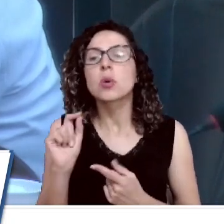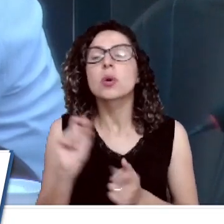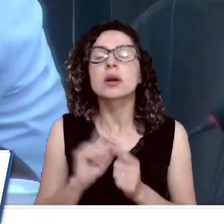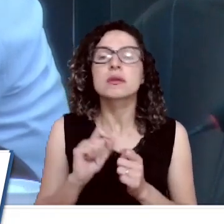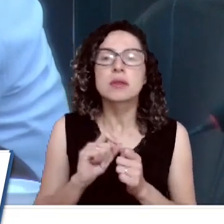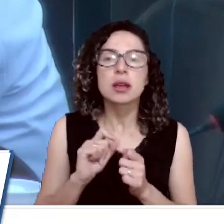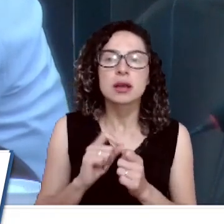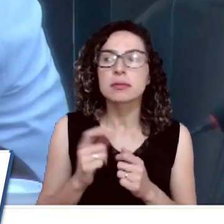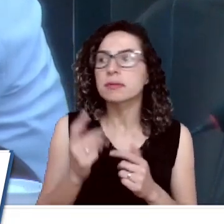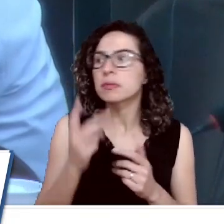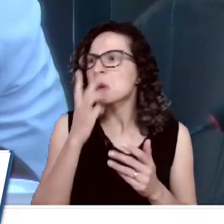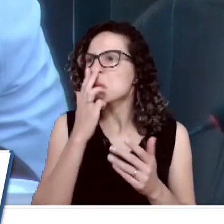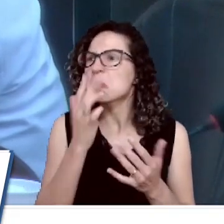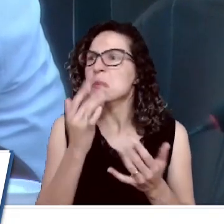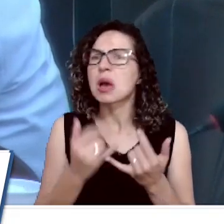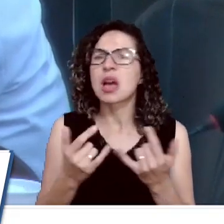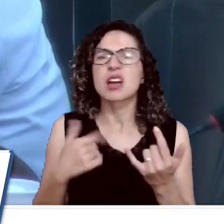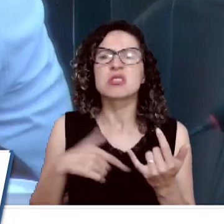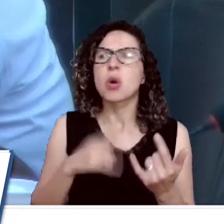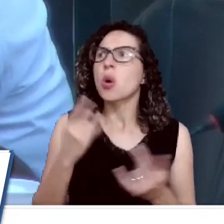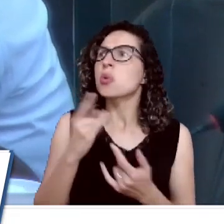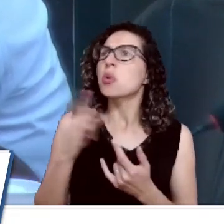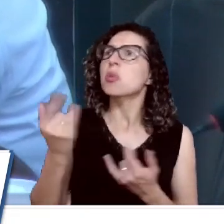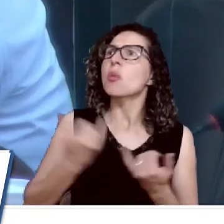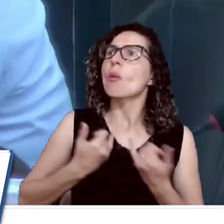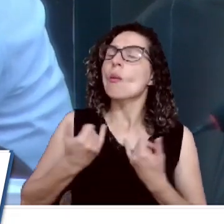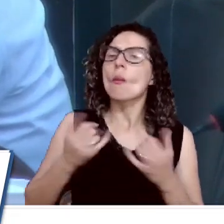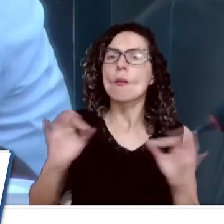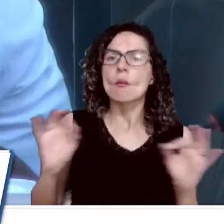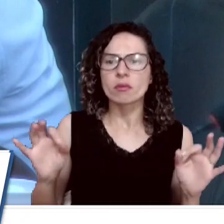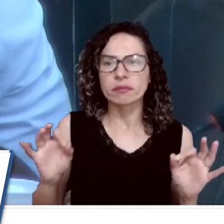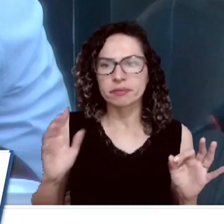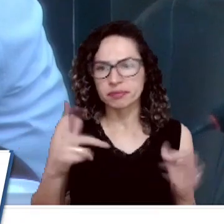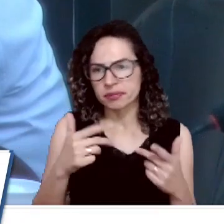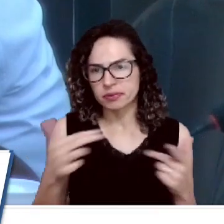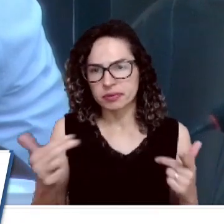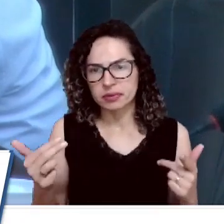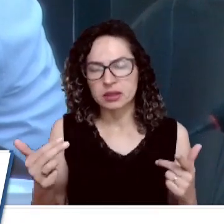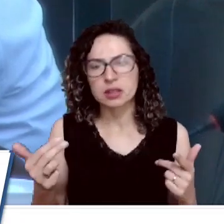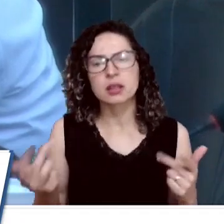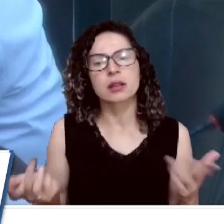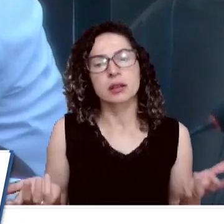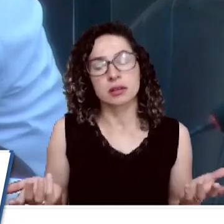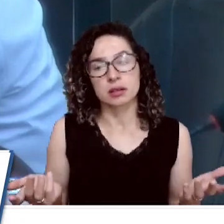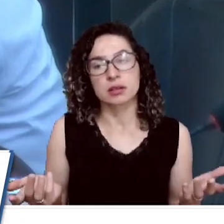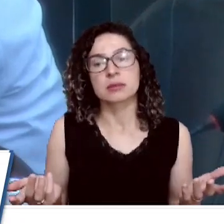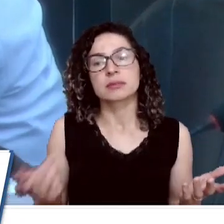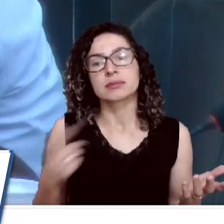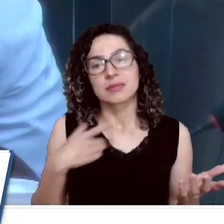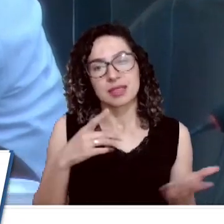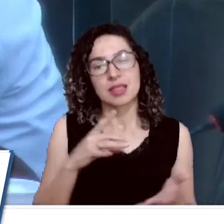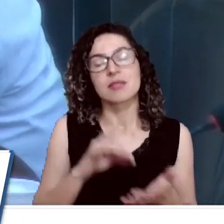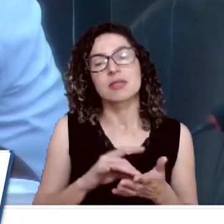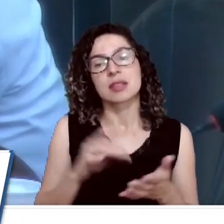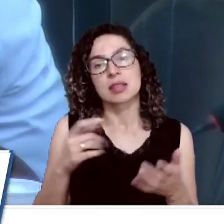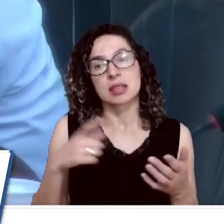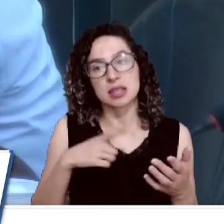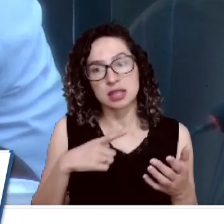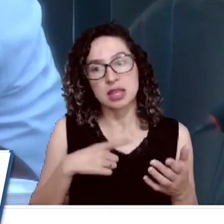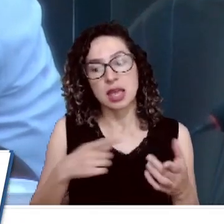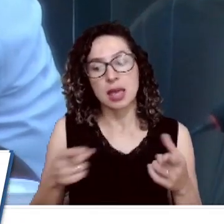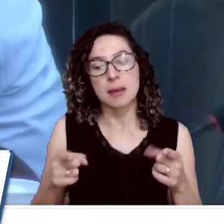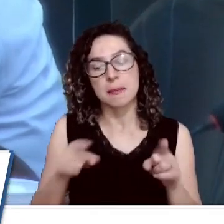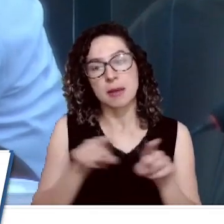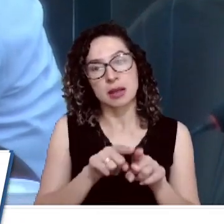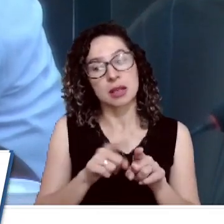que nós somos os últimos a ficar sabendo, Gilson, de determinadas coisas, né? Na realidade, se existe uma parceria, nós temos